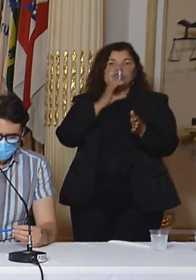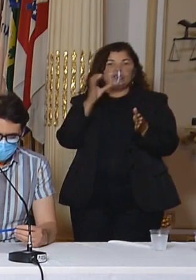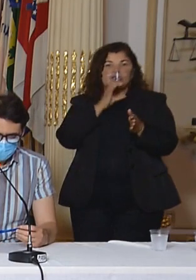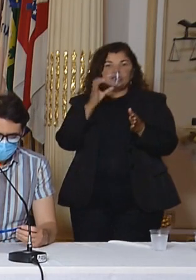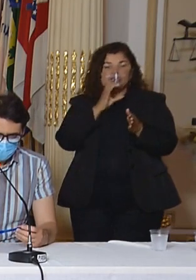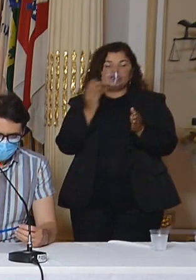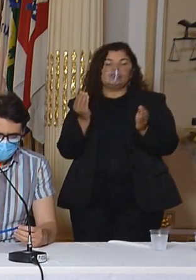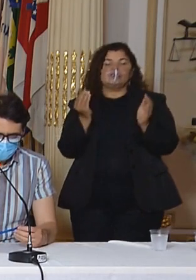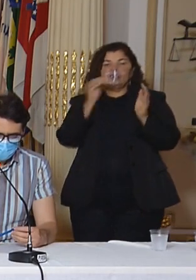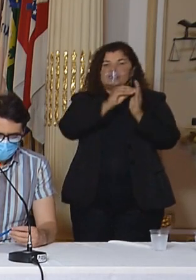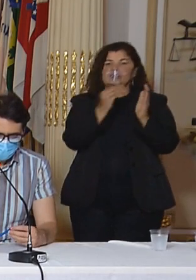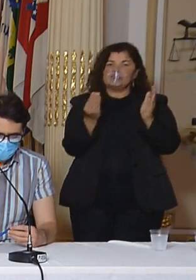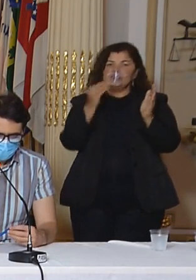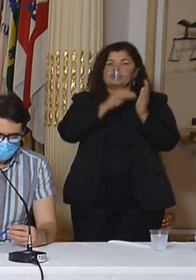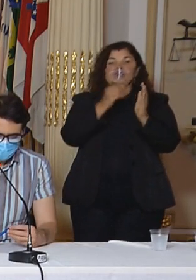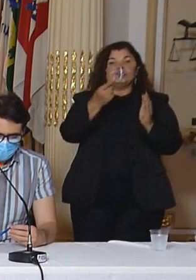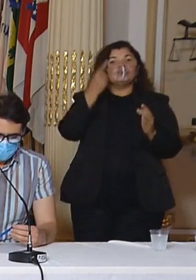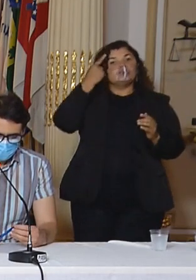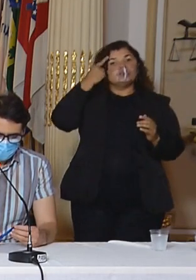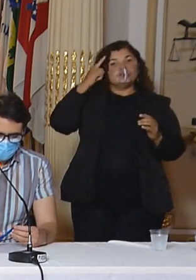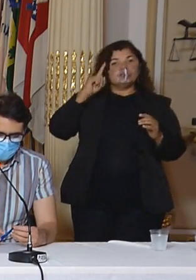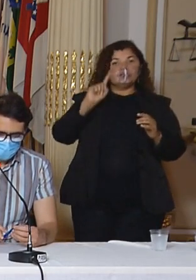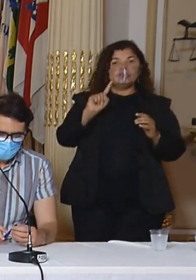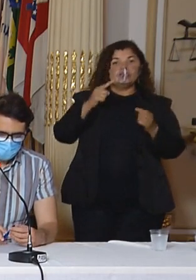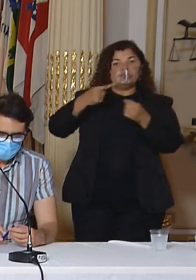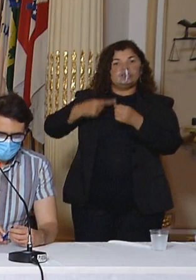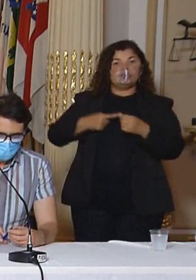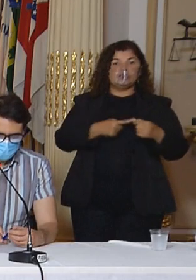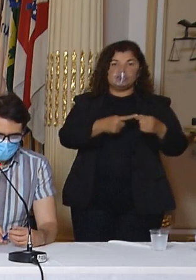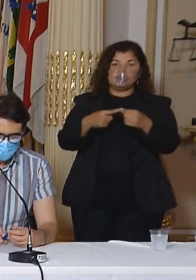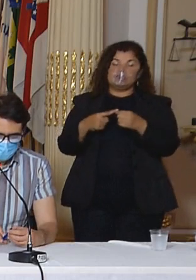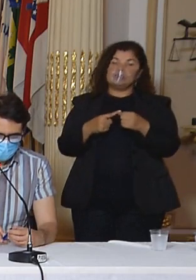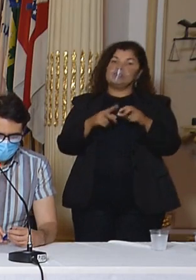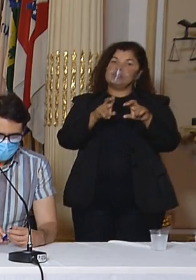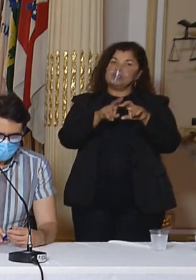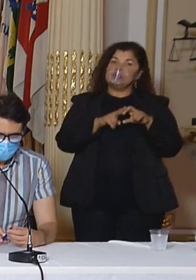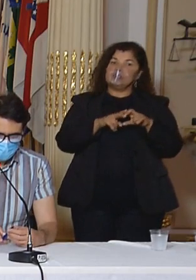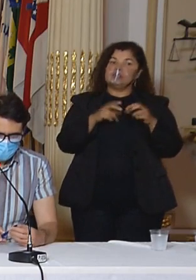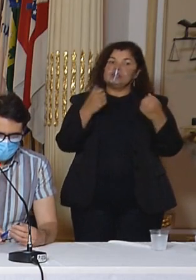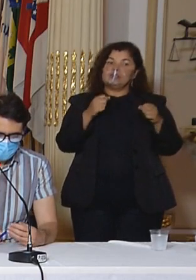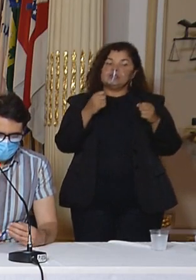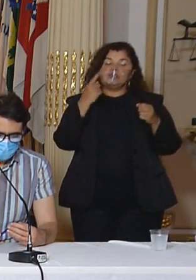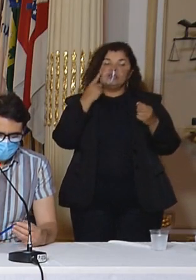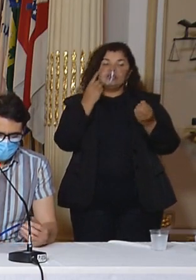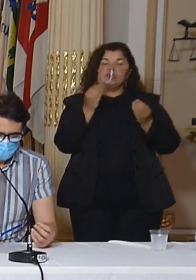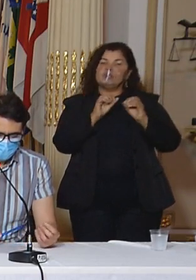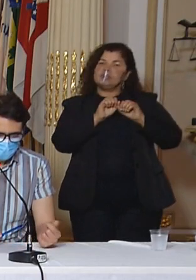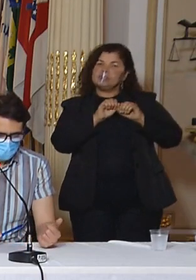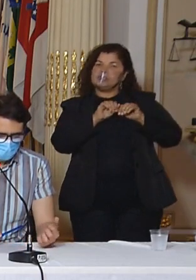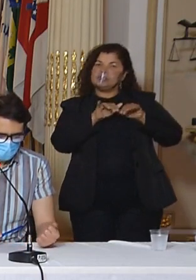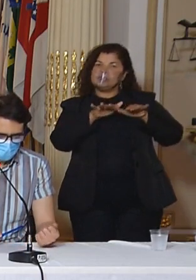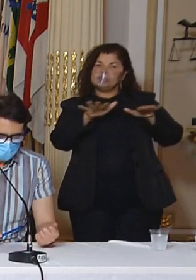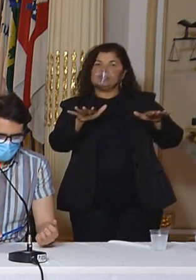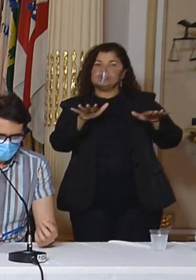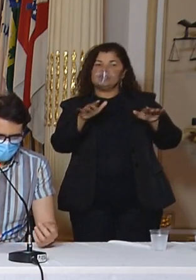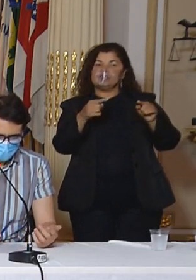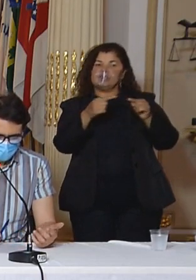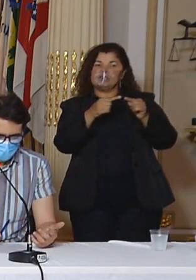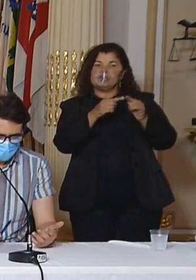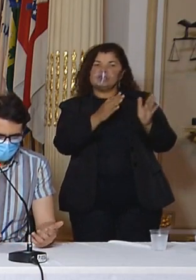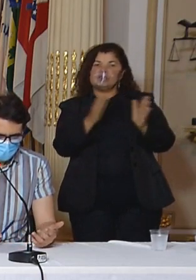pelos municípios num dia. Então, isso precisa ser visto sob um olhar da distribuição pelas